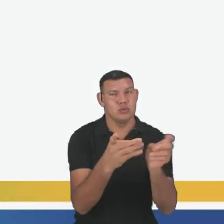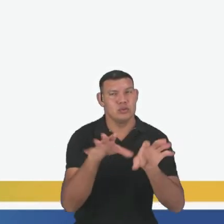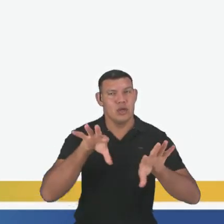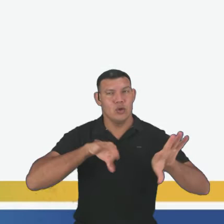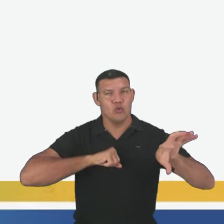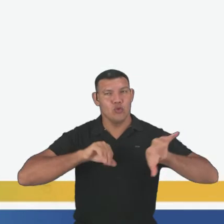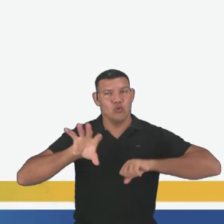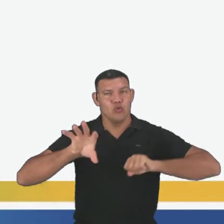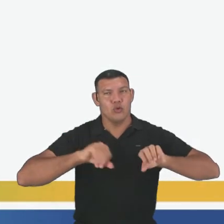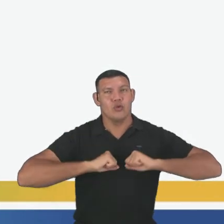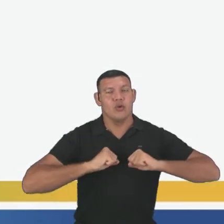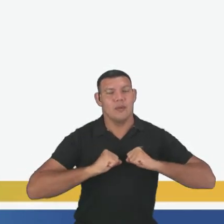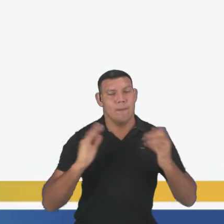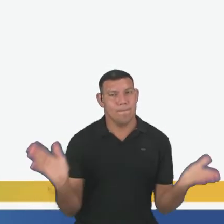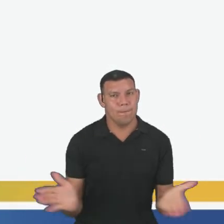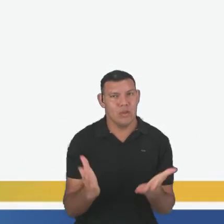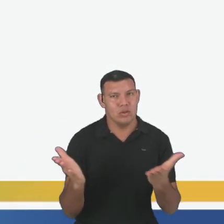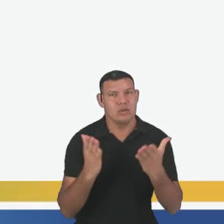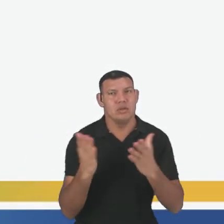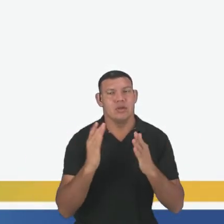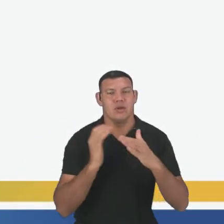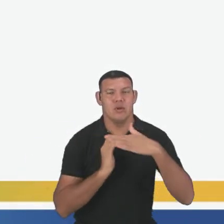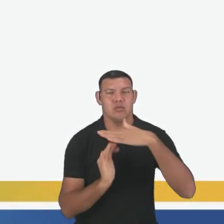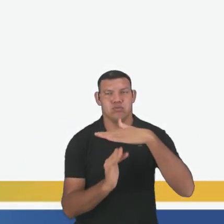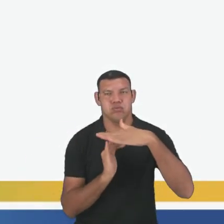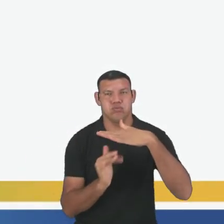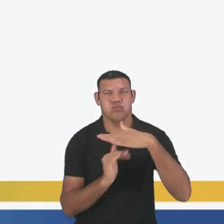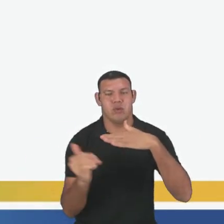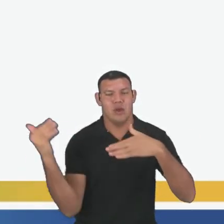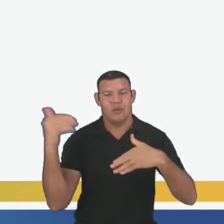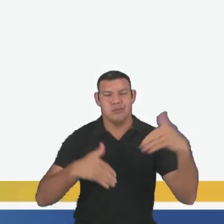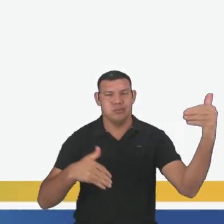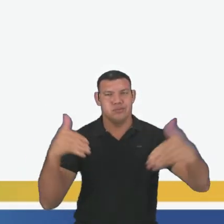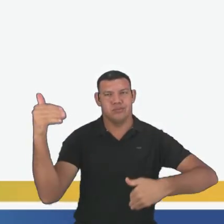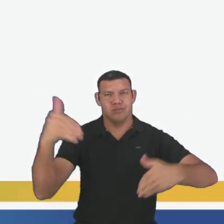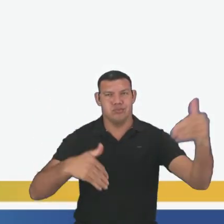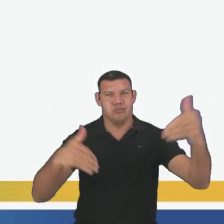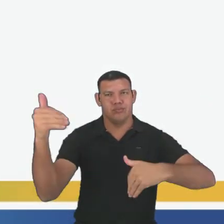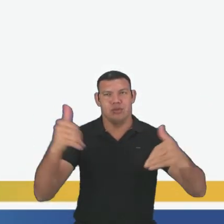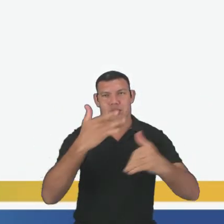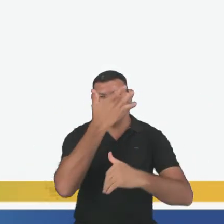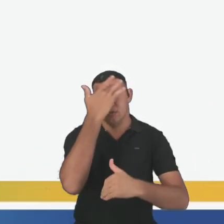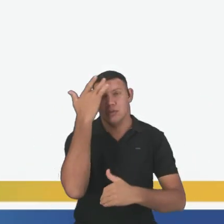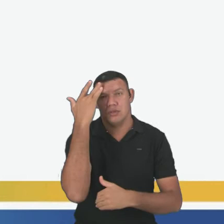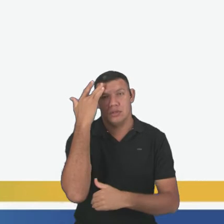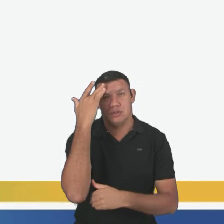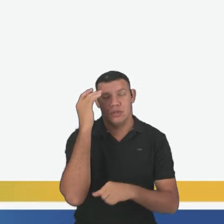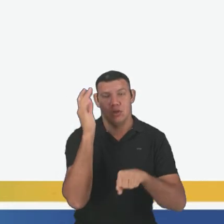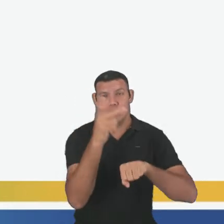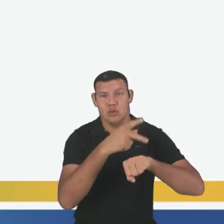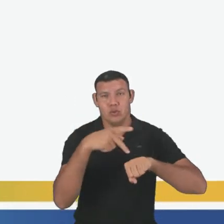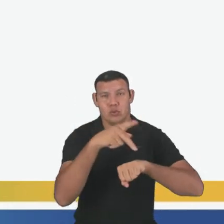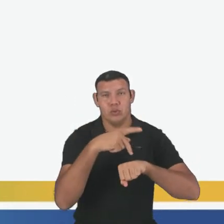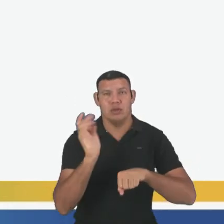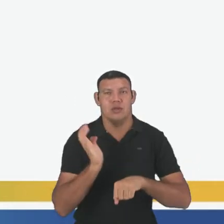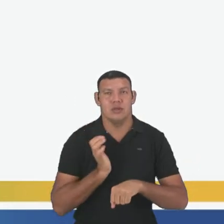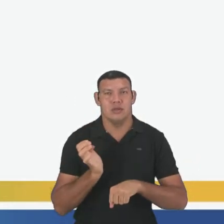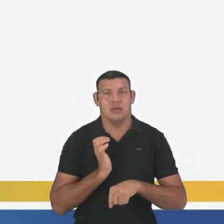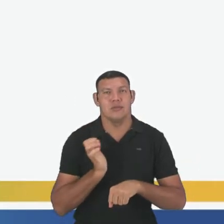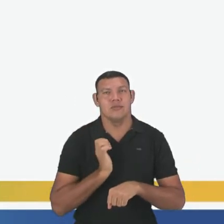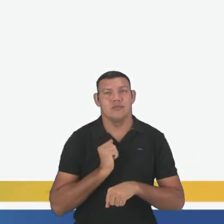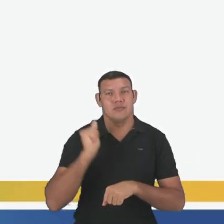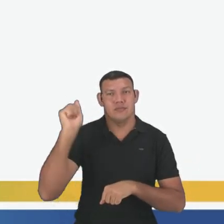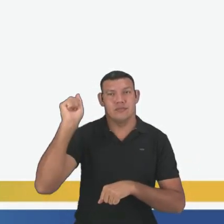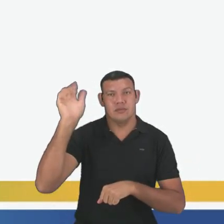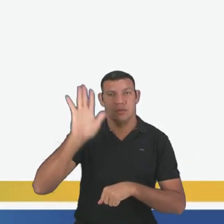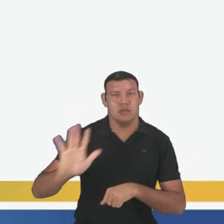consumidores impulsionaram o fluxo migratório das potências europeias da época para o continente americano, asiático e